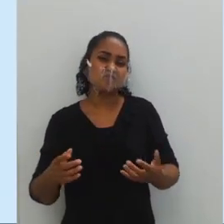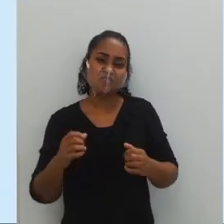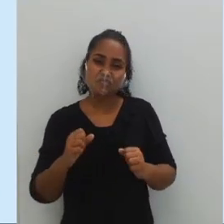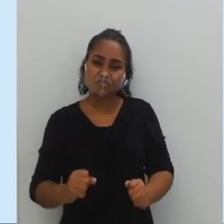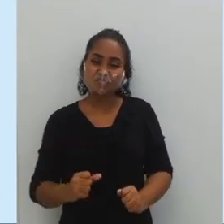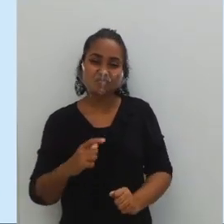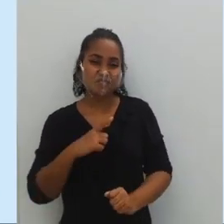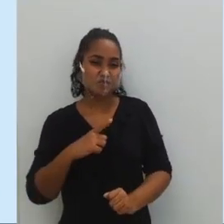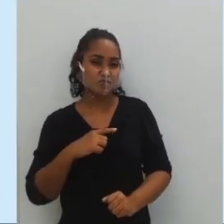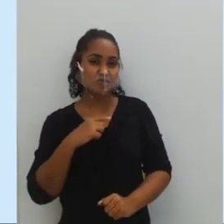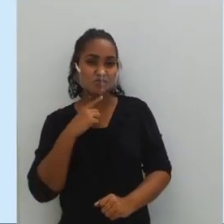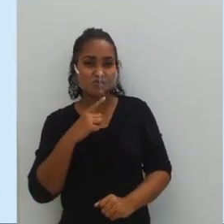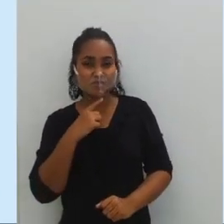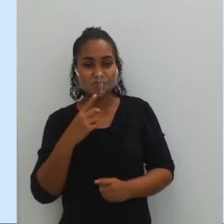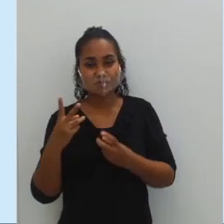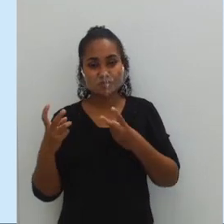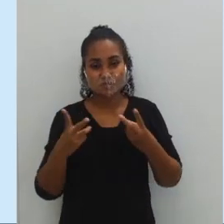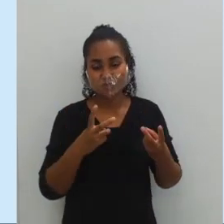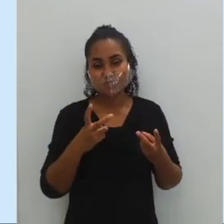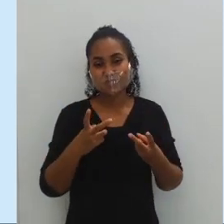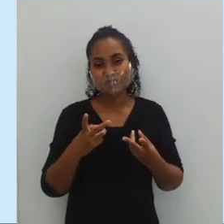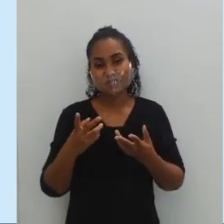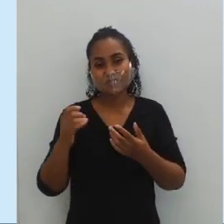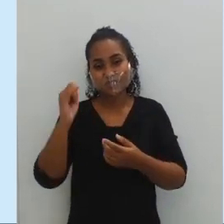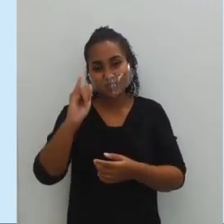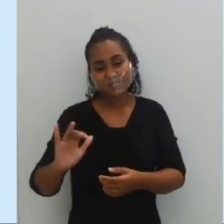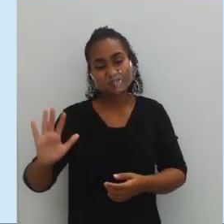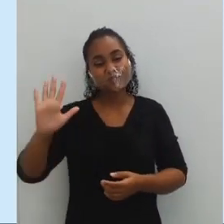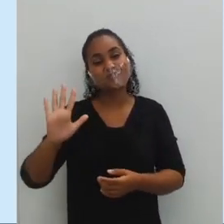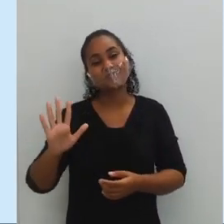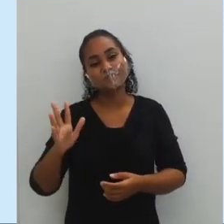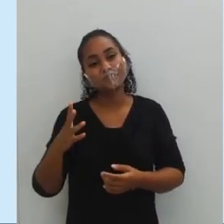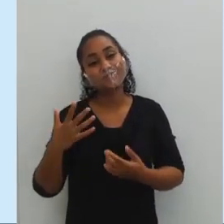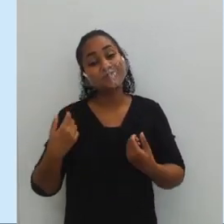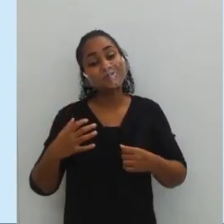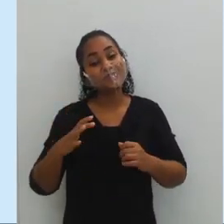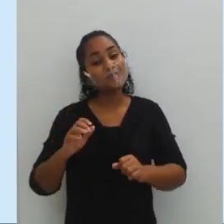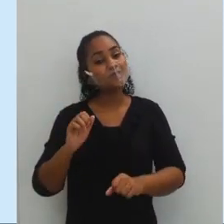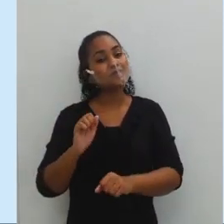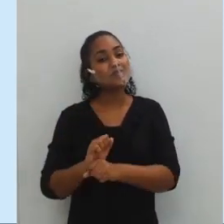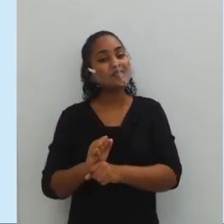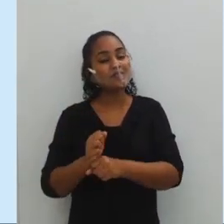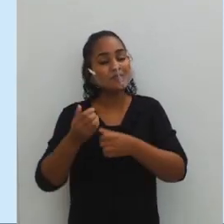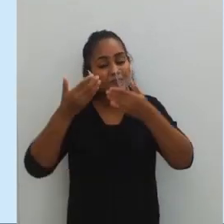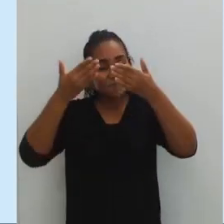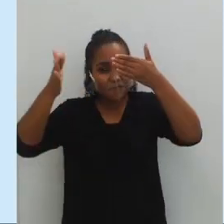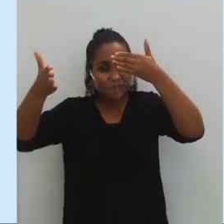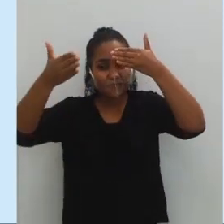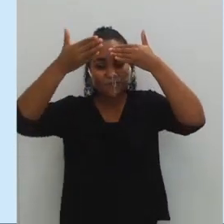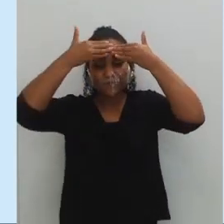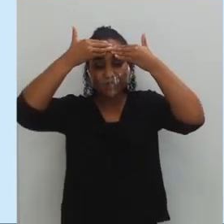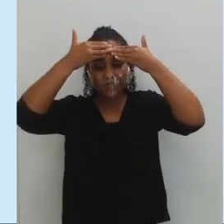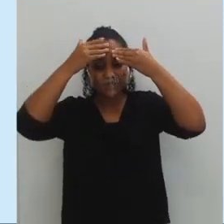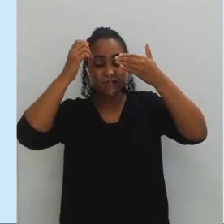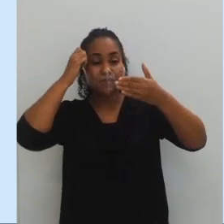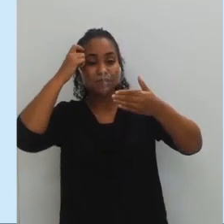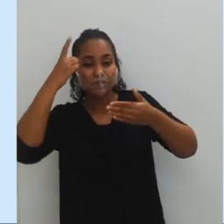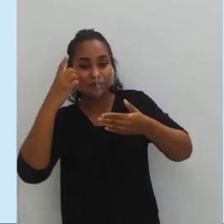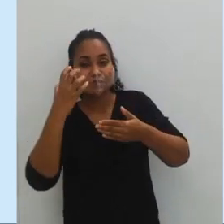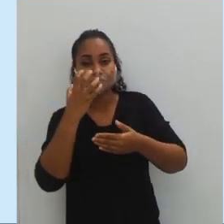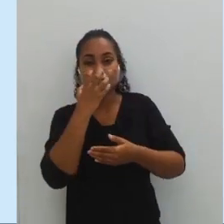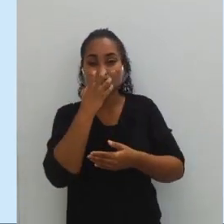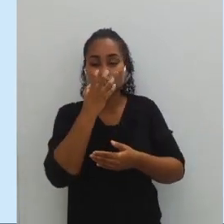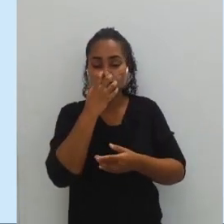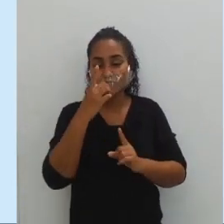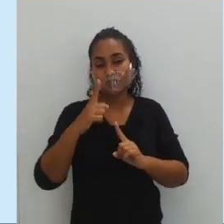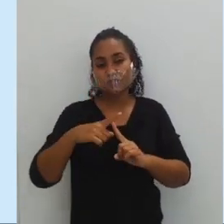agressivo, possivelmente a gente não estaria vendo essas imagens. Então, a gente tem que parar também com esse estigma sobre algumas